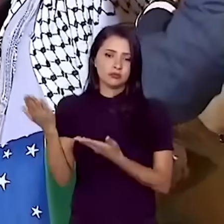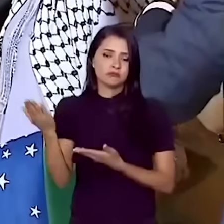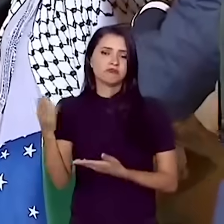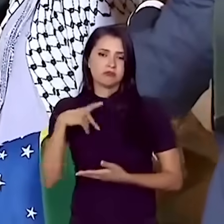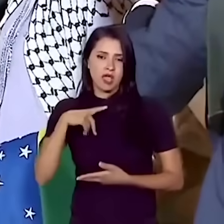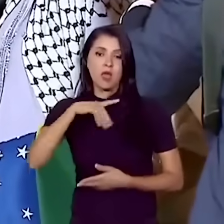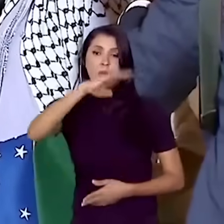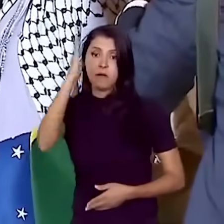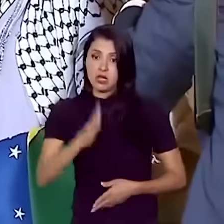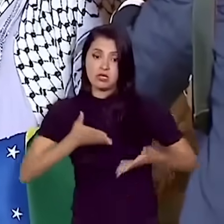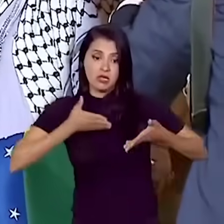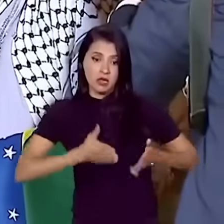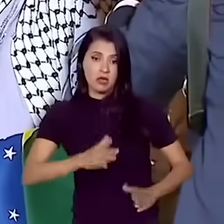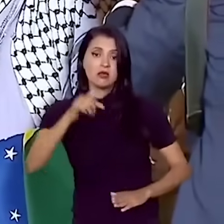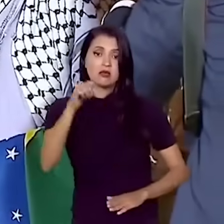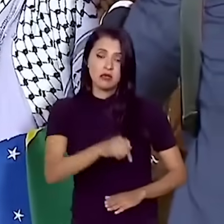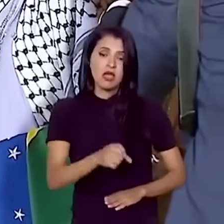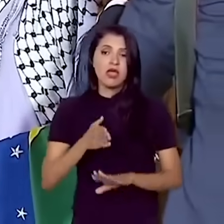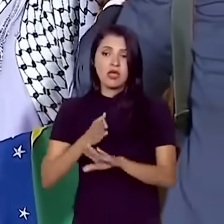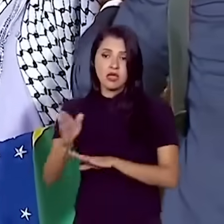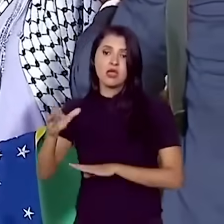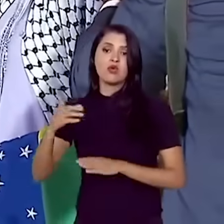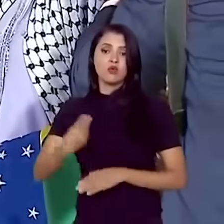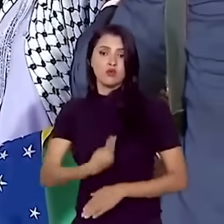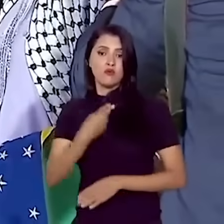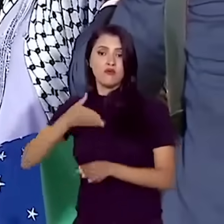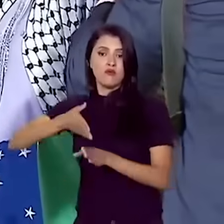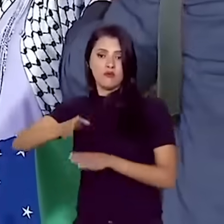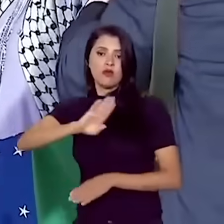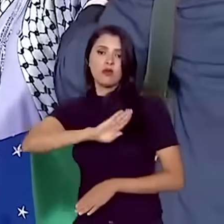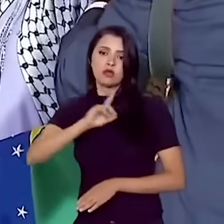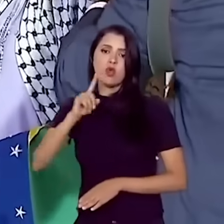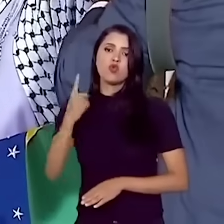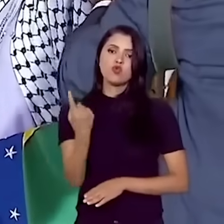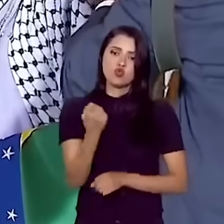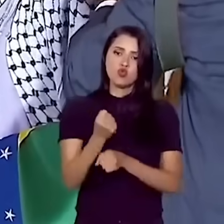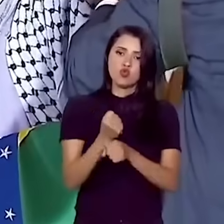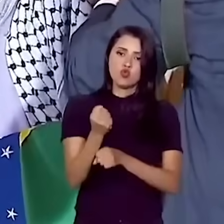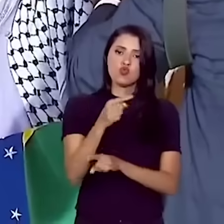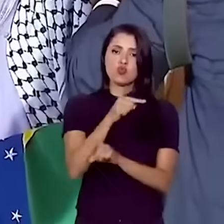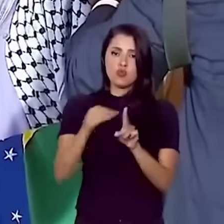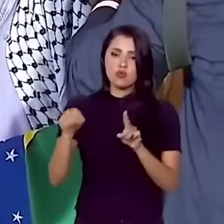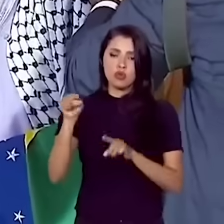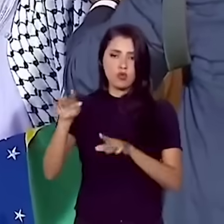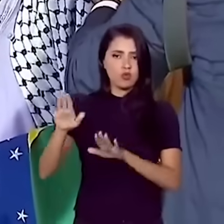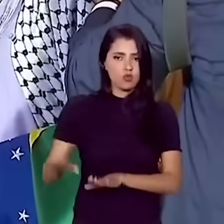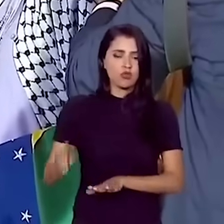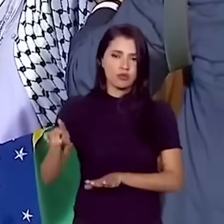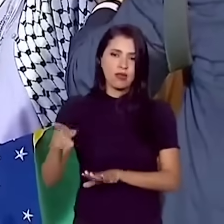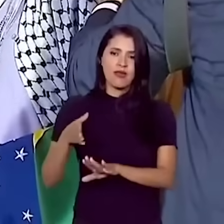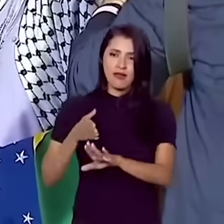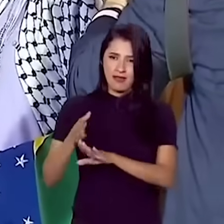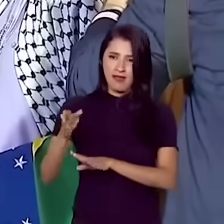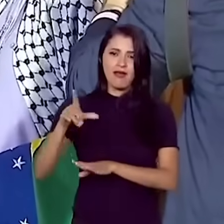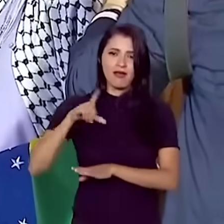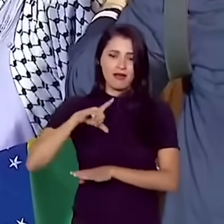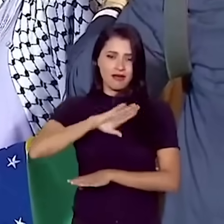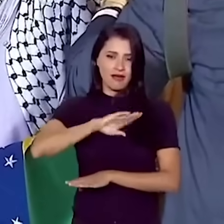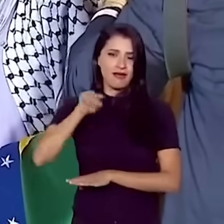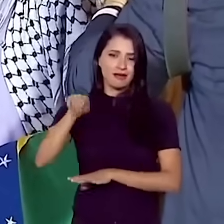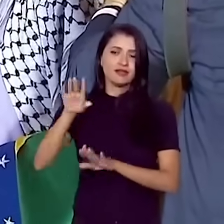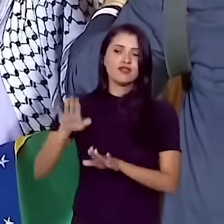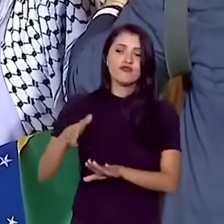sou brasileira e eu morava na faixa de Gaza por 1 ano e meio. Eu fui na faixa de Gaza